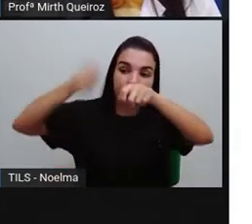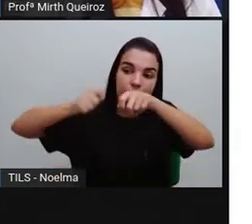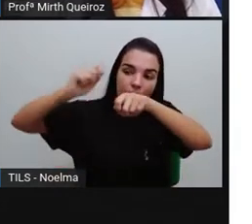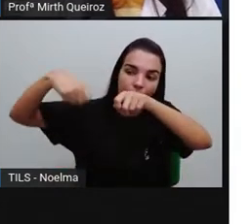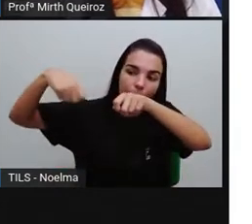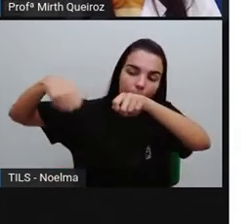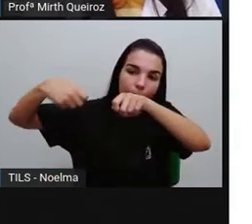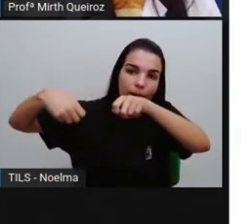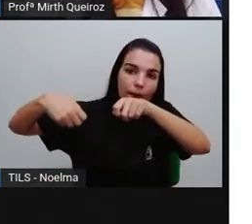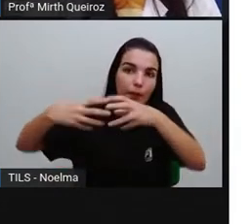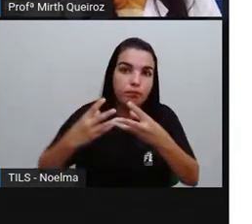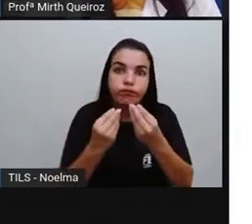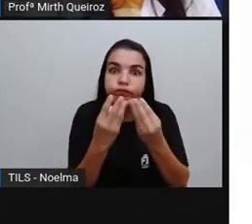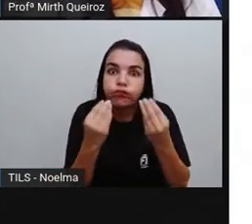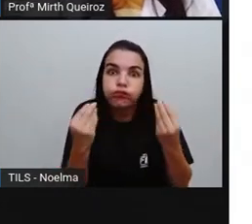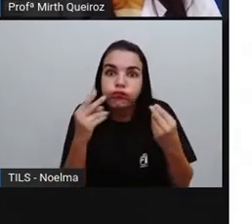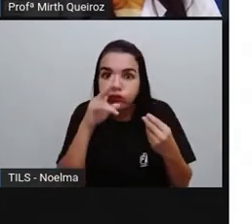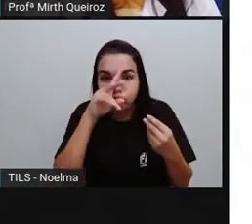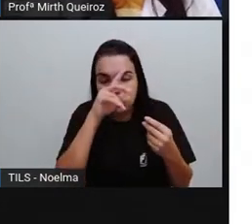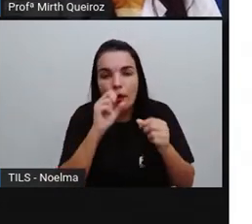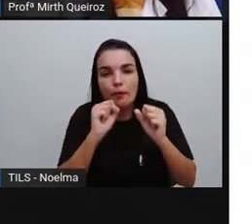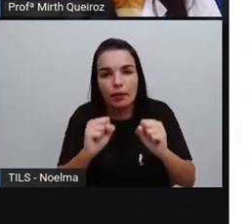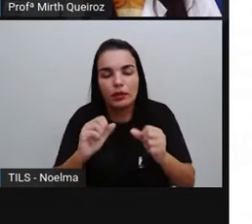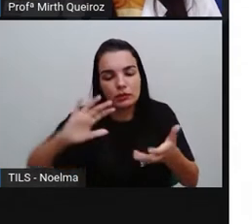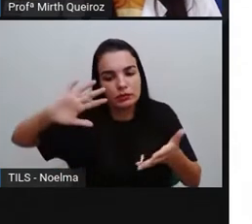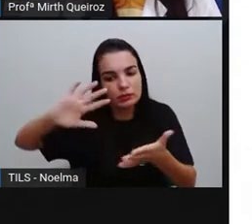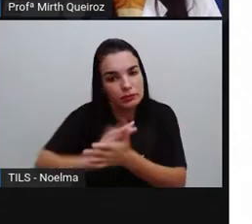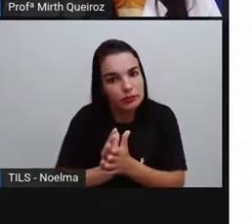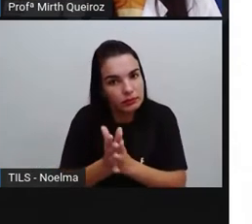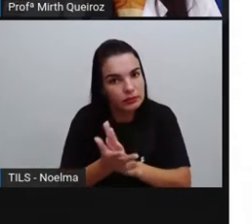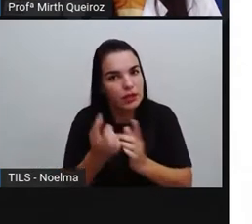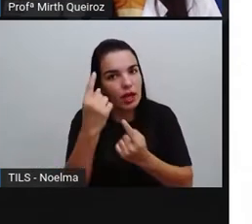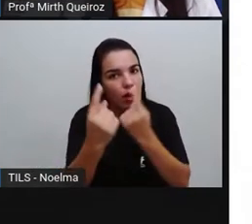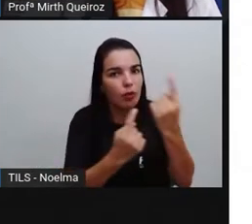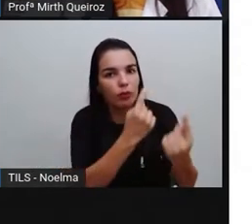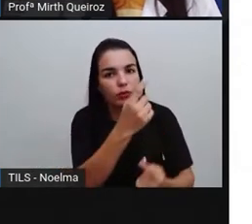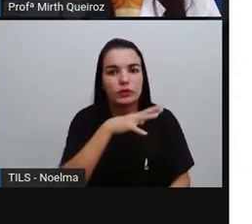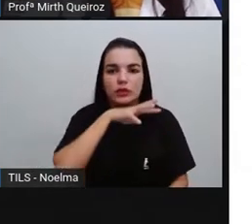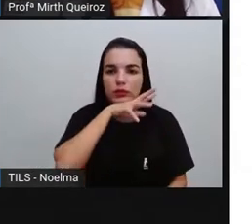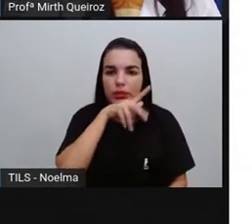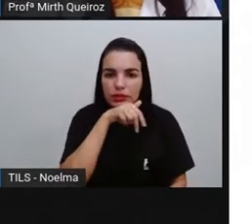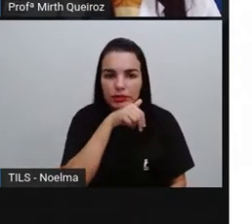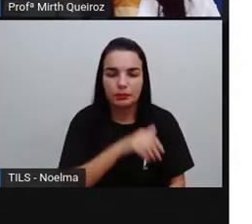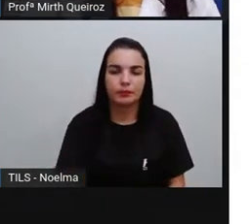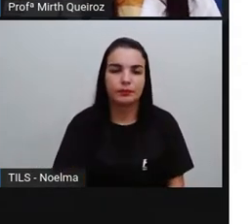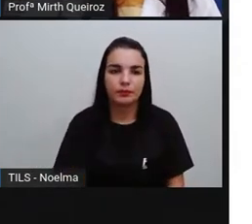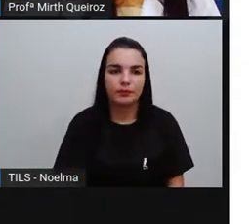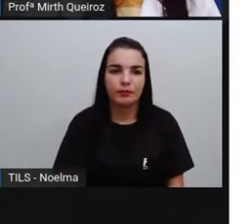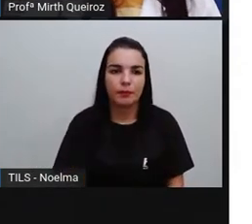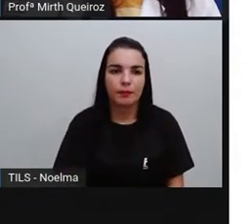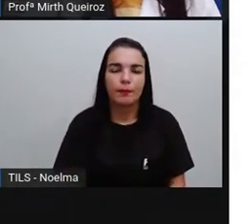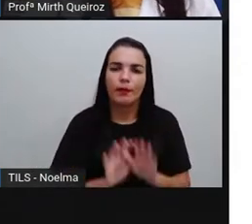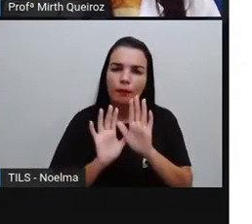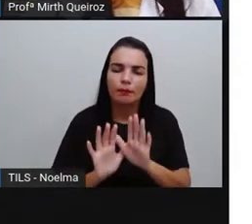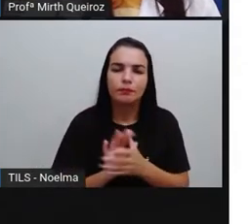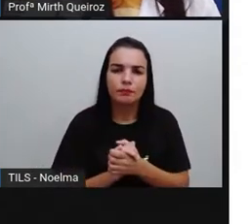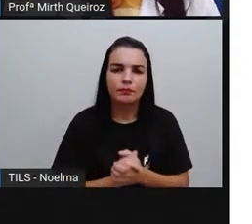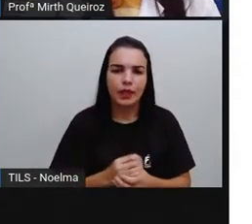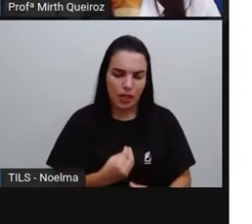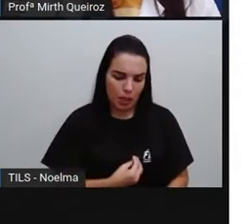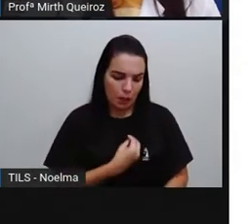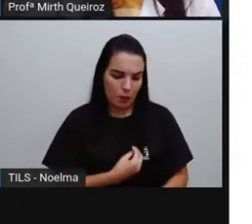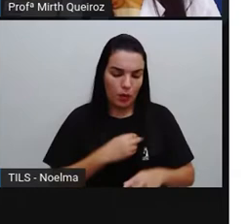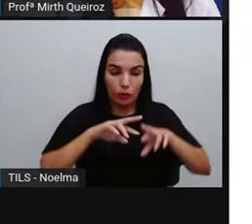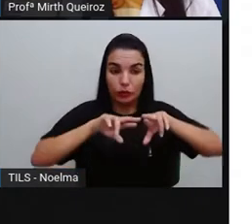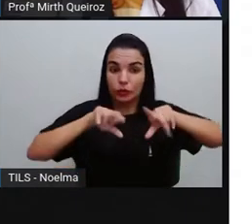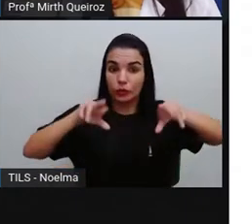pode causar aí a extinção de espécies. A biodiversidade garante o